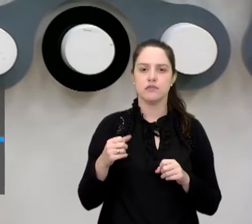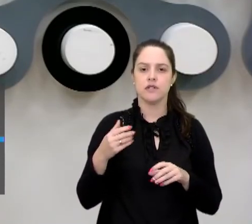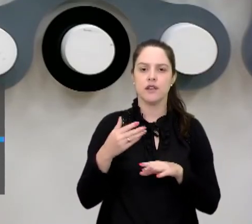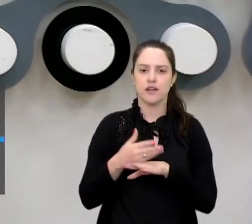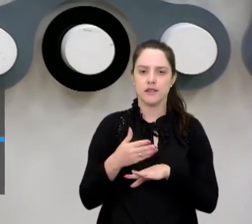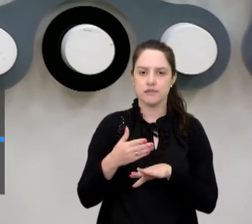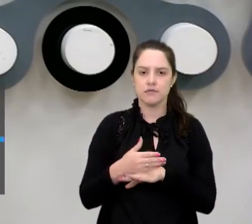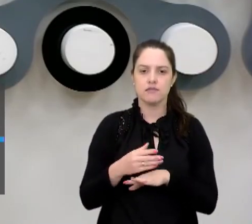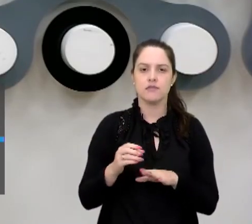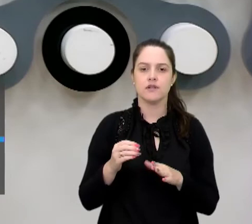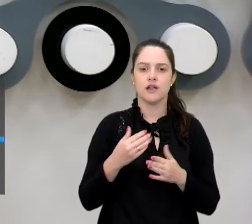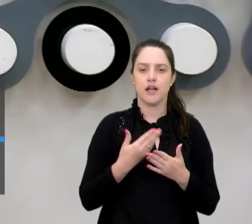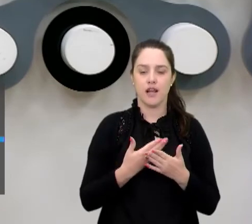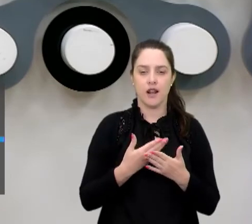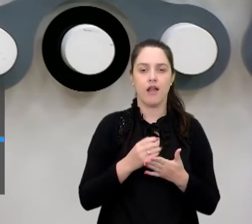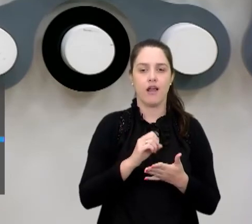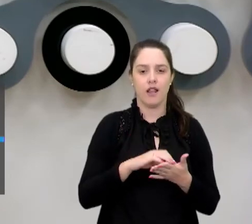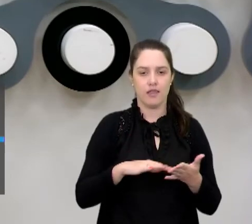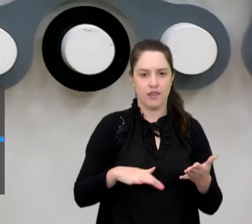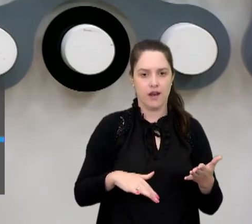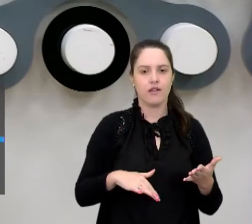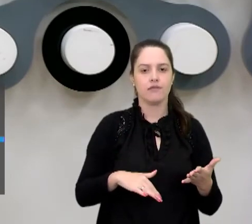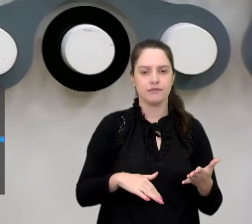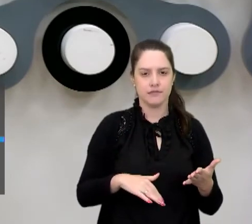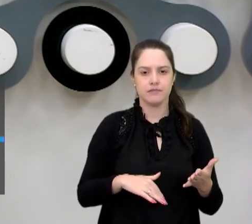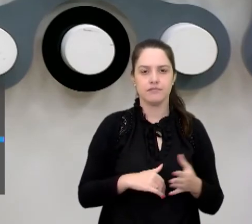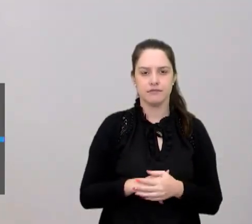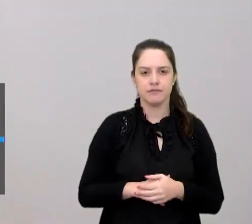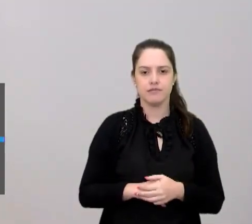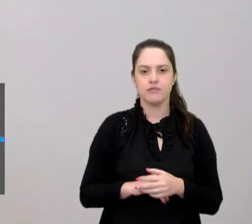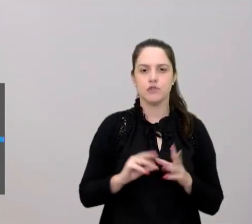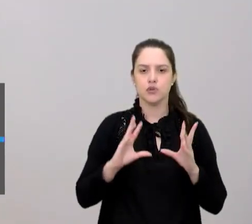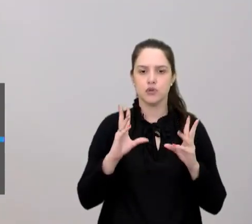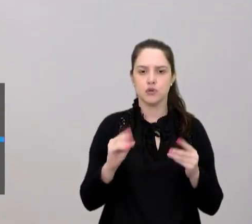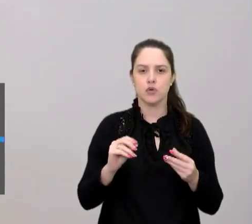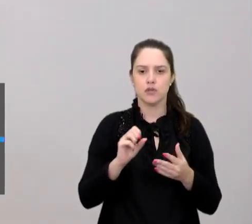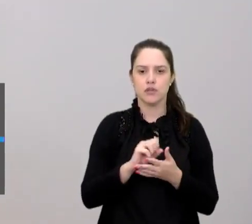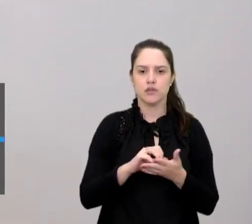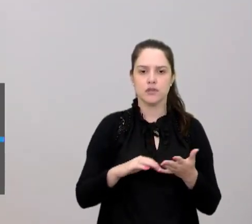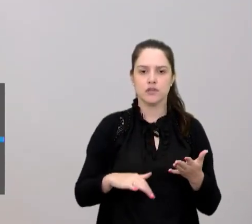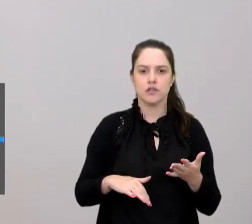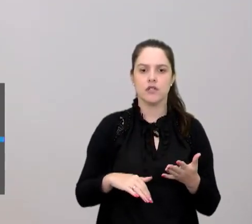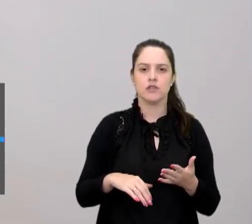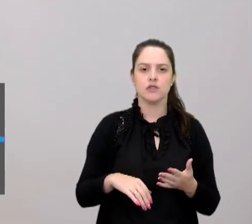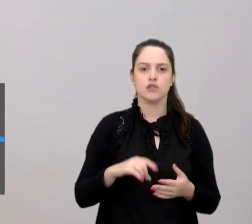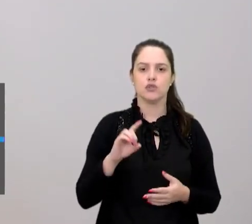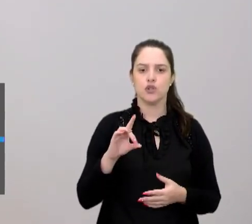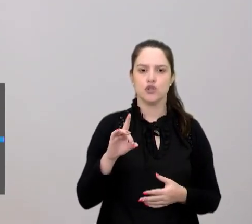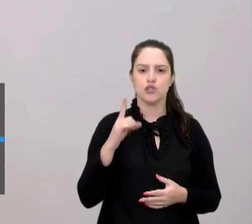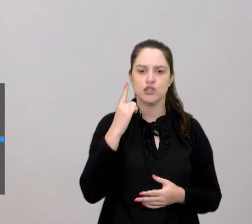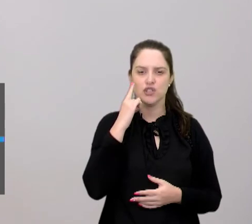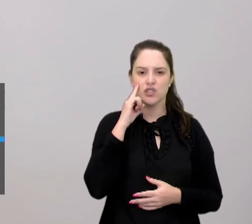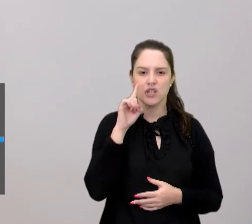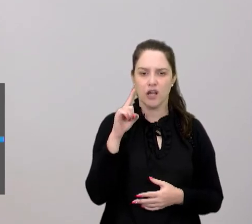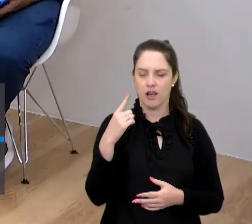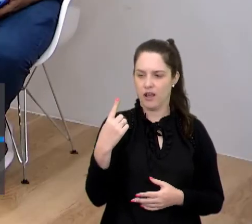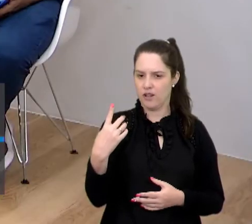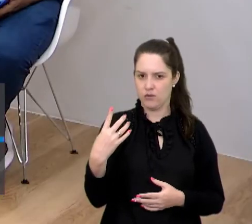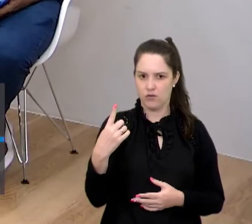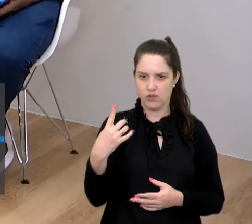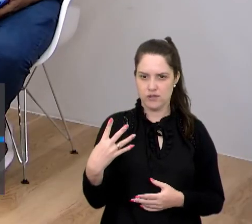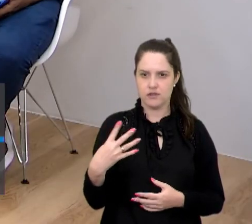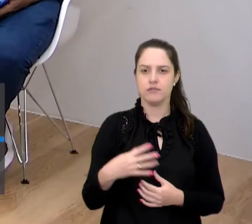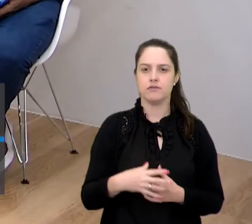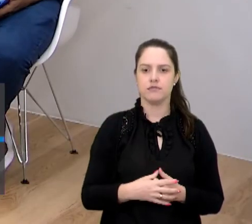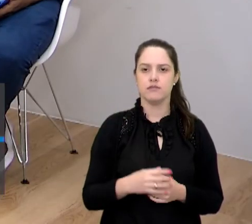A2, vocês não vão ter tarefa, é um descansinho, né? Mas tem todas as tarefas e vocês têm só até o dia 14 para fazer todas. Porque está fechando o bimestre,